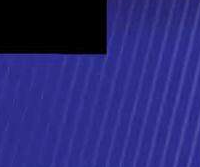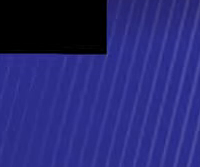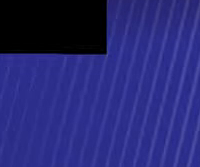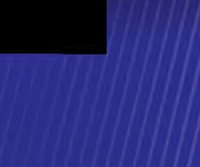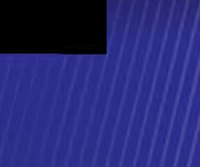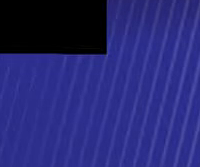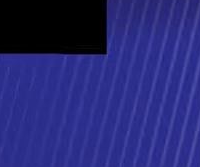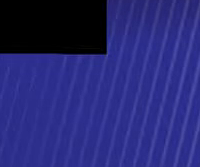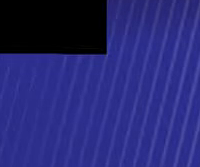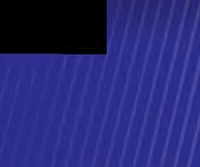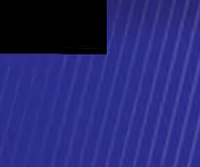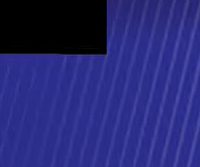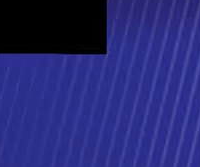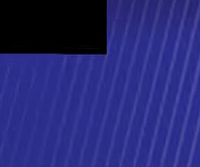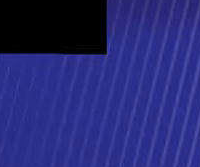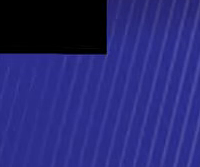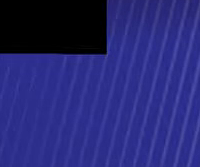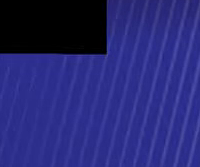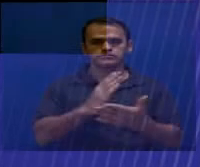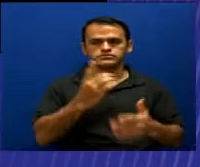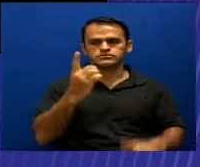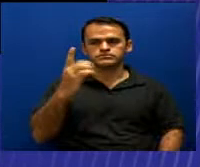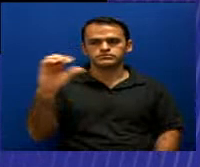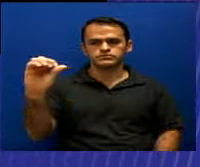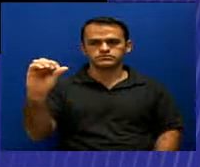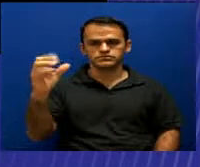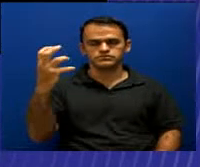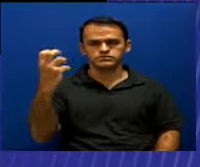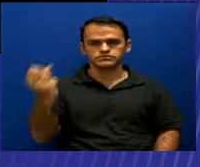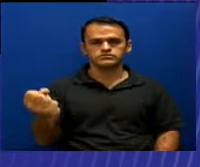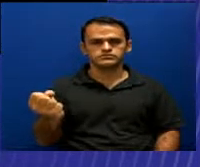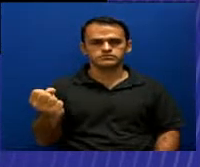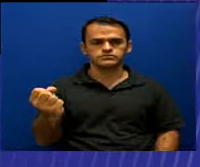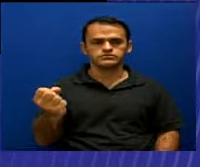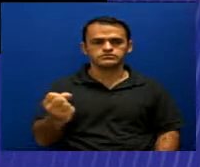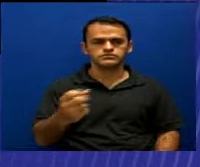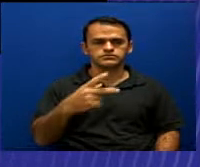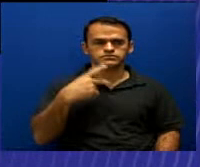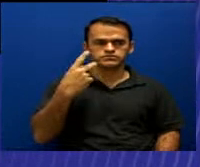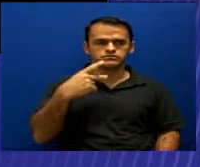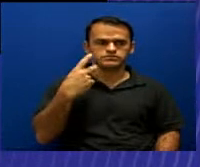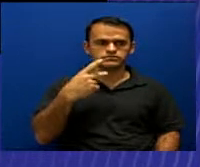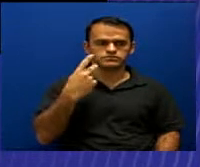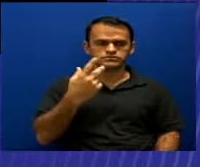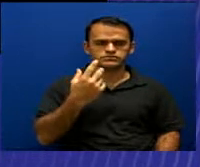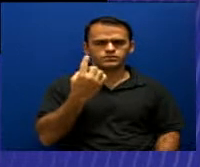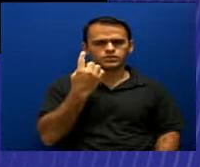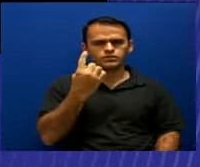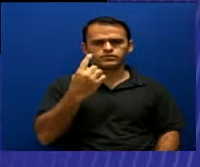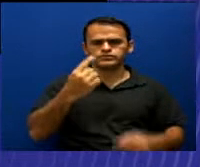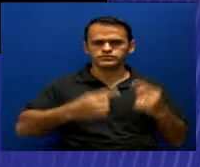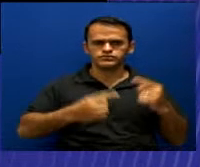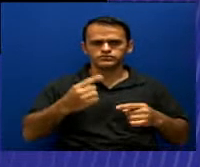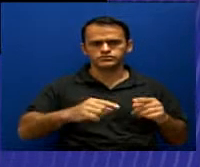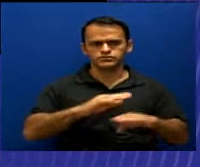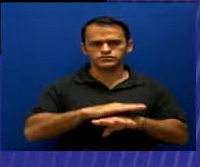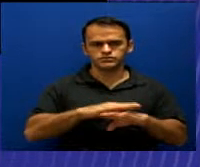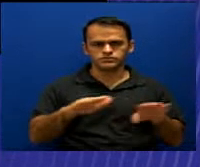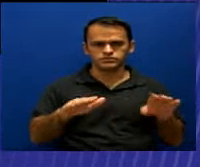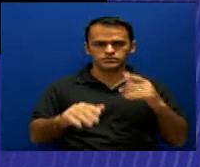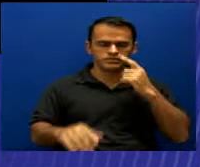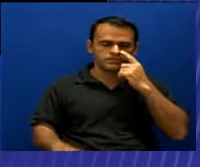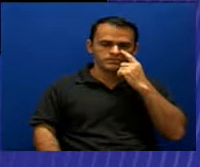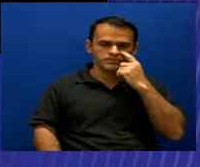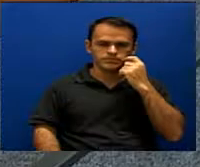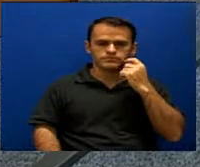Fica aprovado. É, presidente. Por 19 votos favoráveis. Vereadora Fernanda, eu tenho uma só para discutir, me permite só. É só